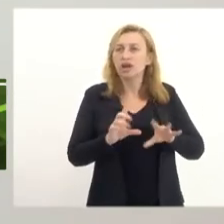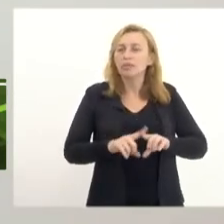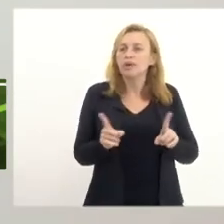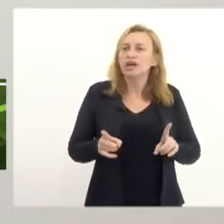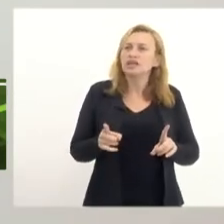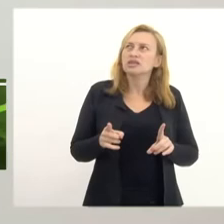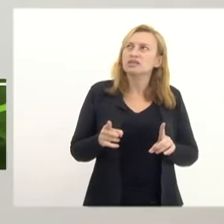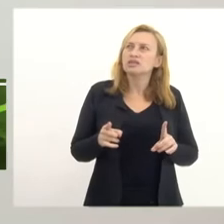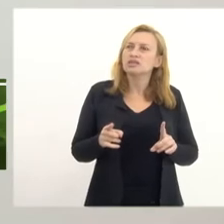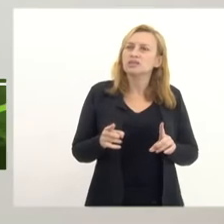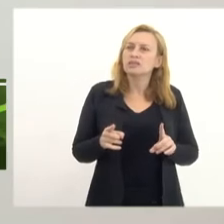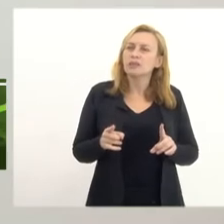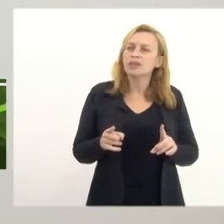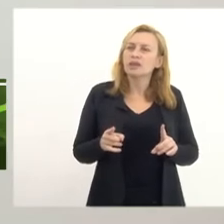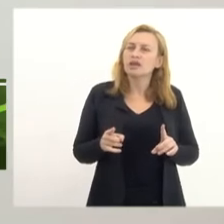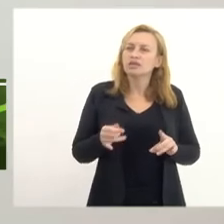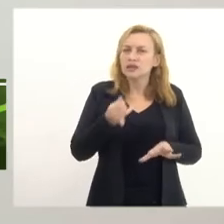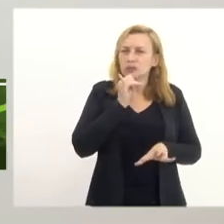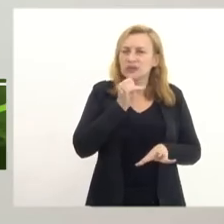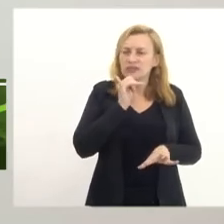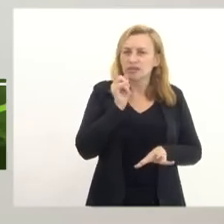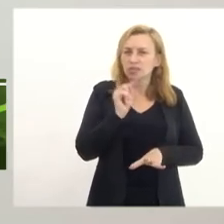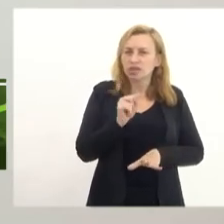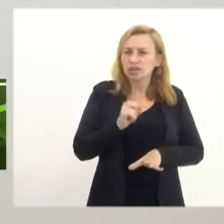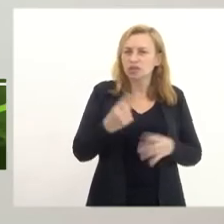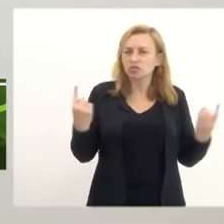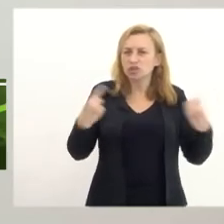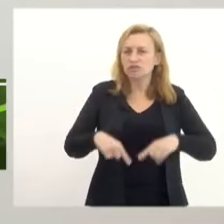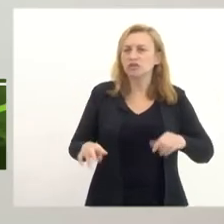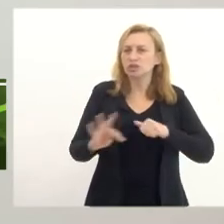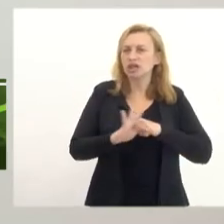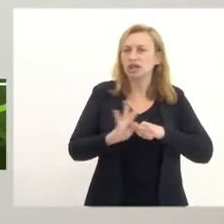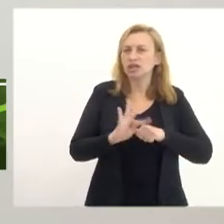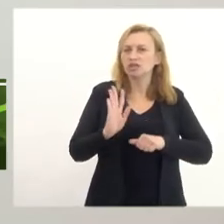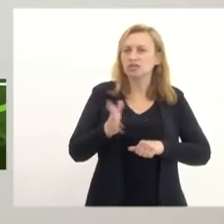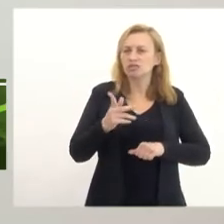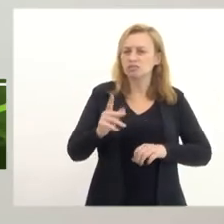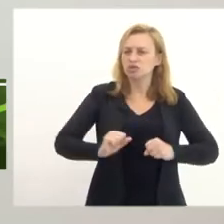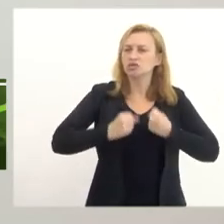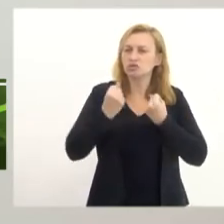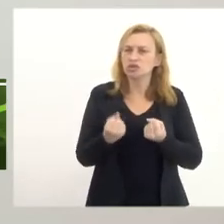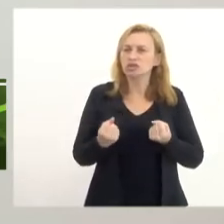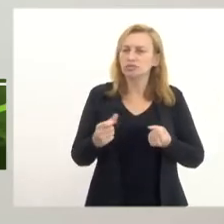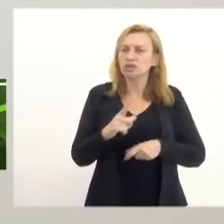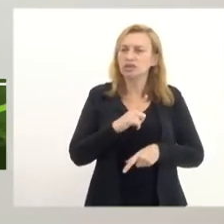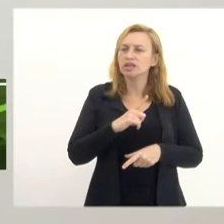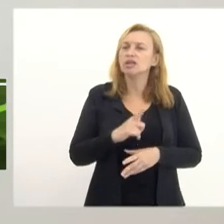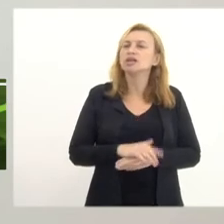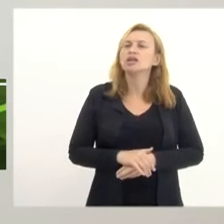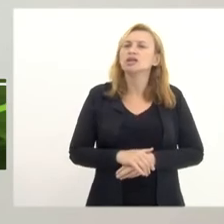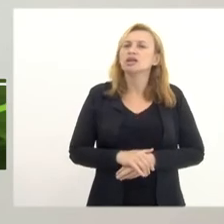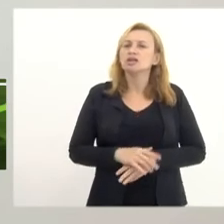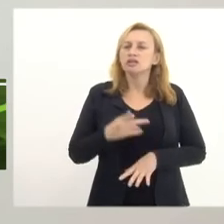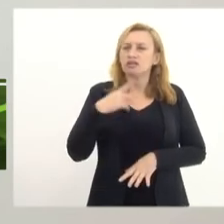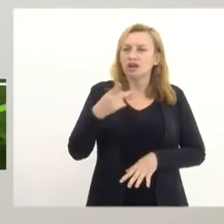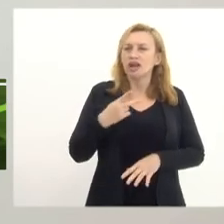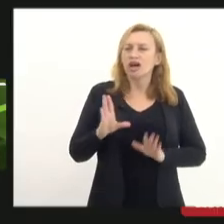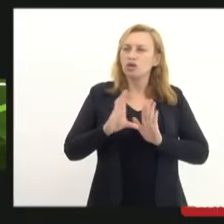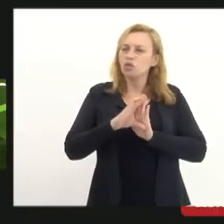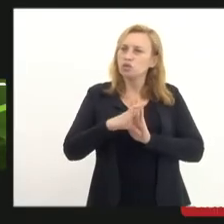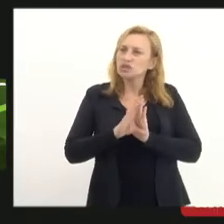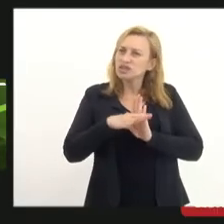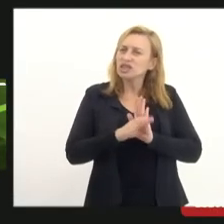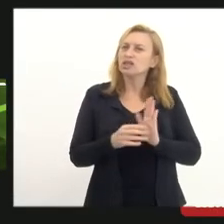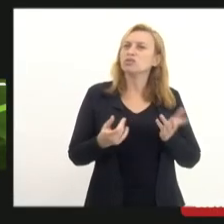dar um exemplo do desafio técnico que a gente vem buscando. Quando a gente fala, o conceito de seleção